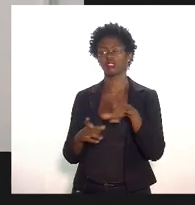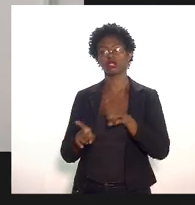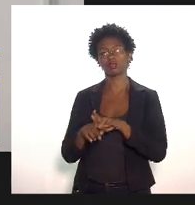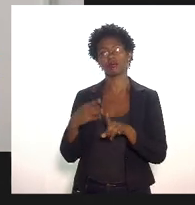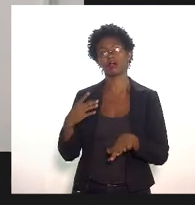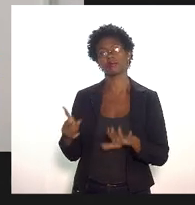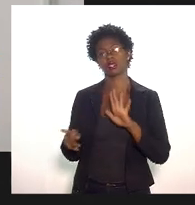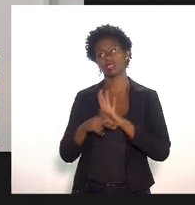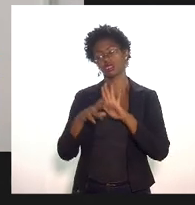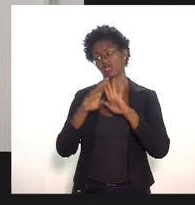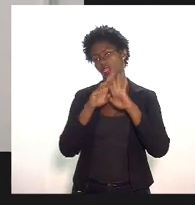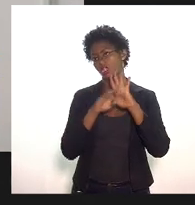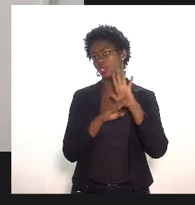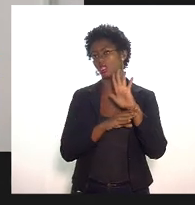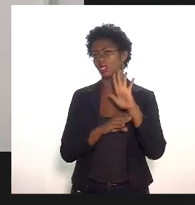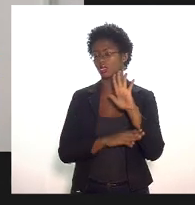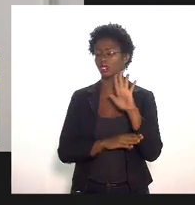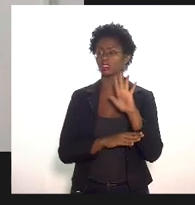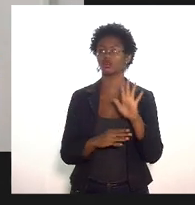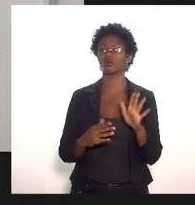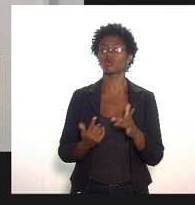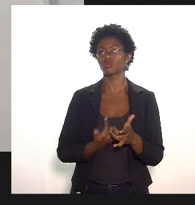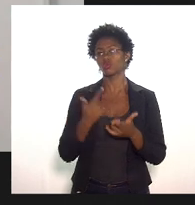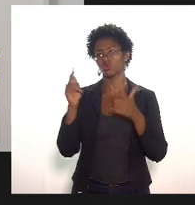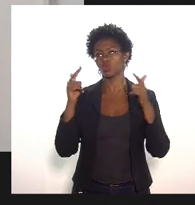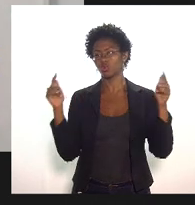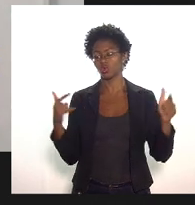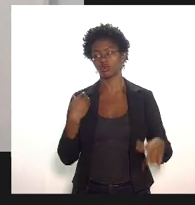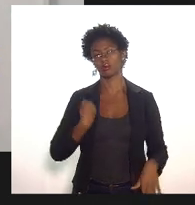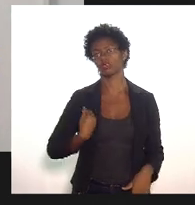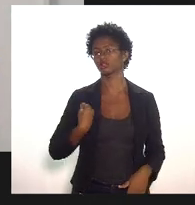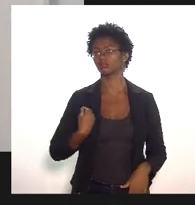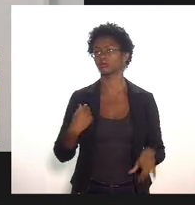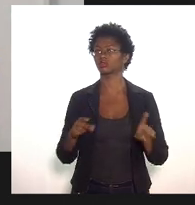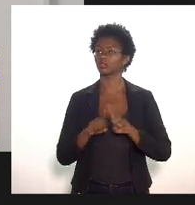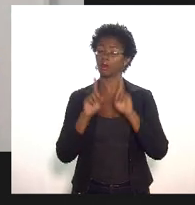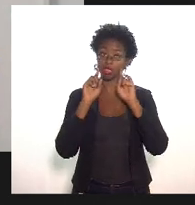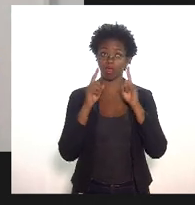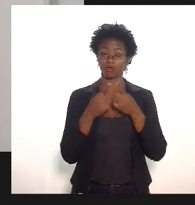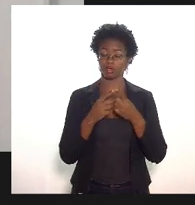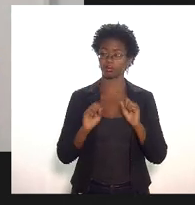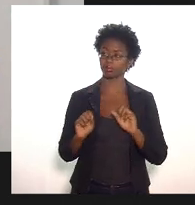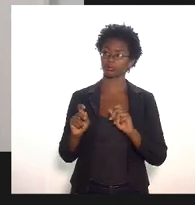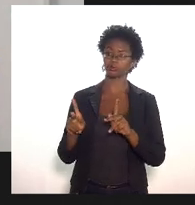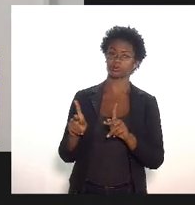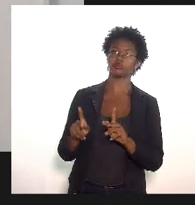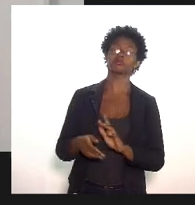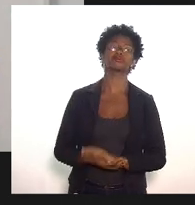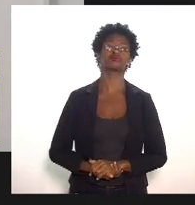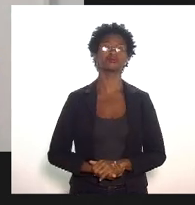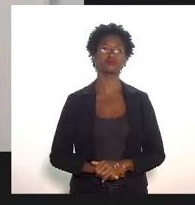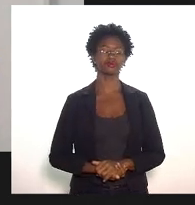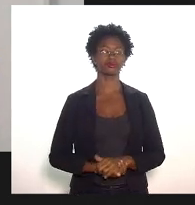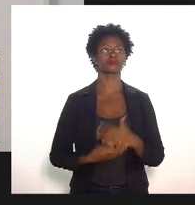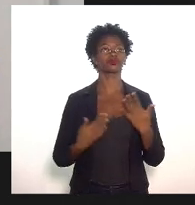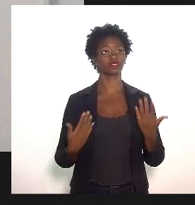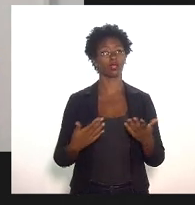né, junto com as demais, para estarem participando aí também. Tá bem? E no